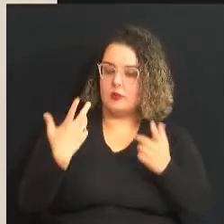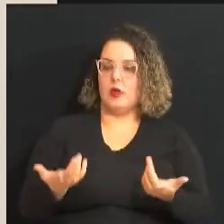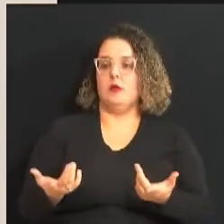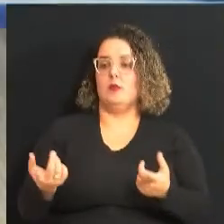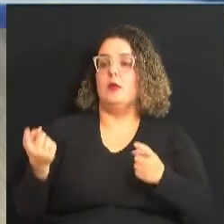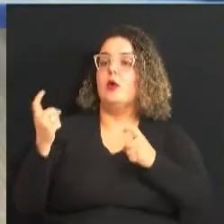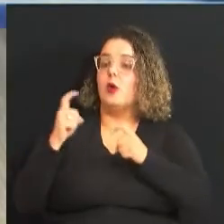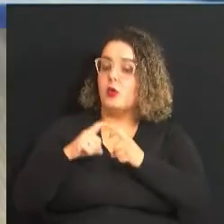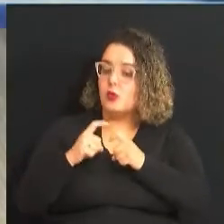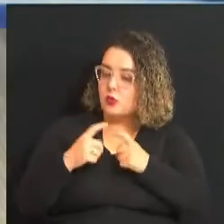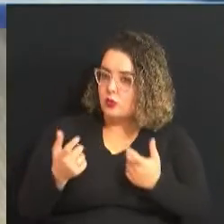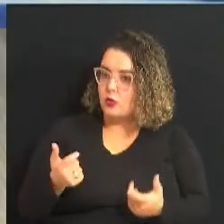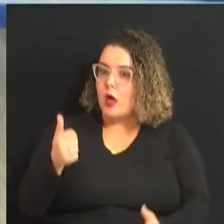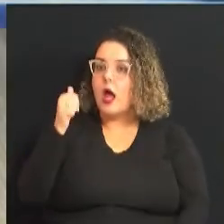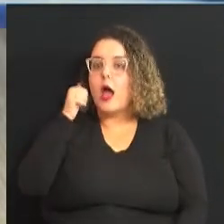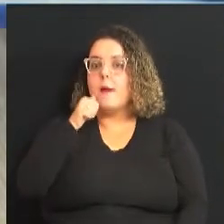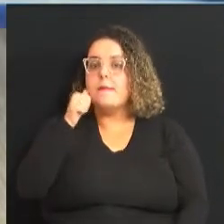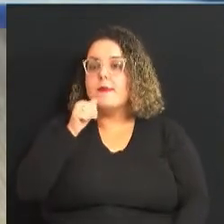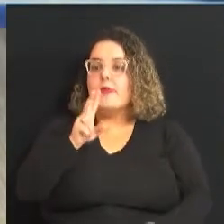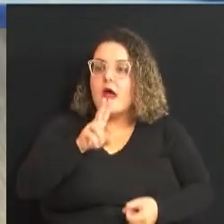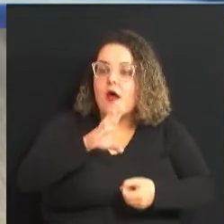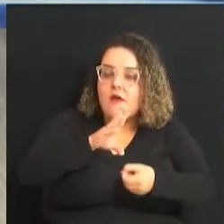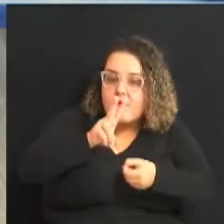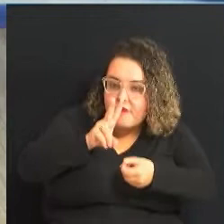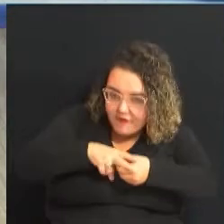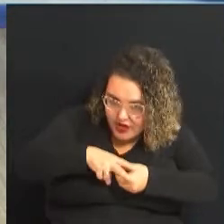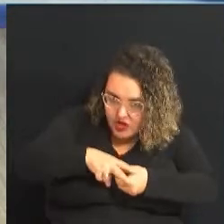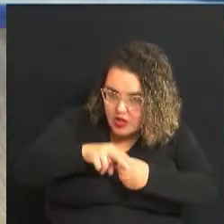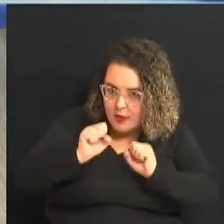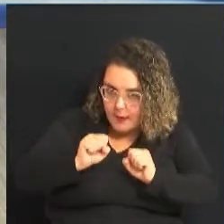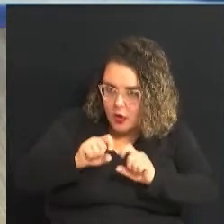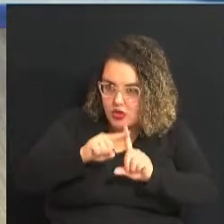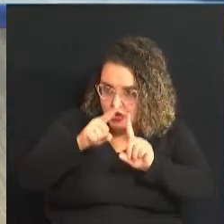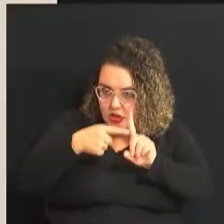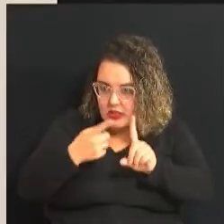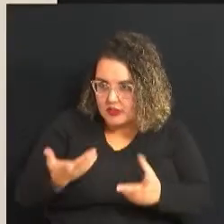menina virgem também pode engravidar?